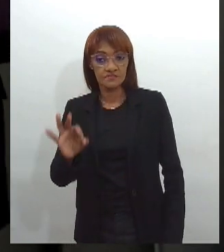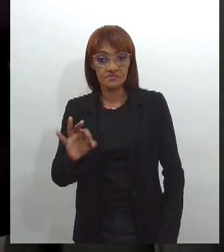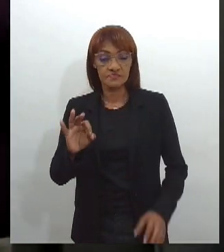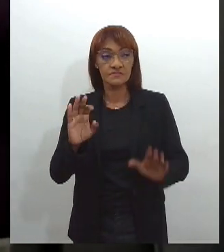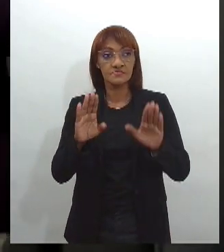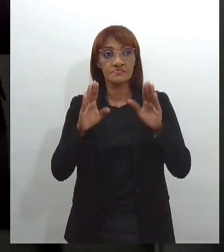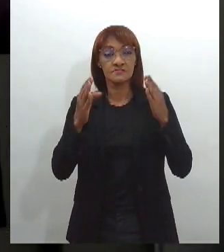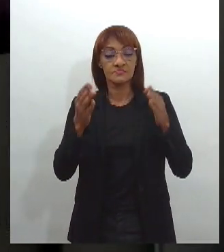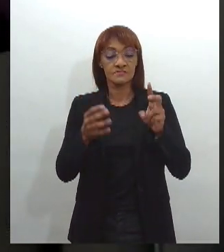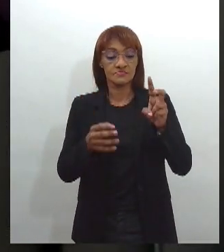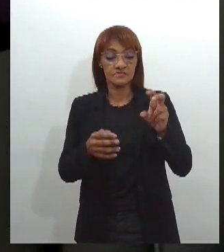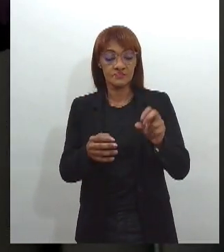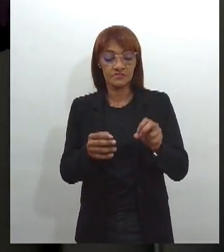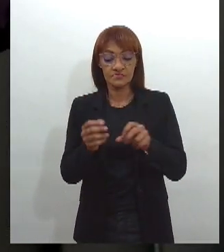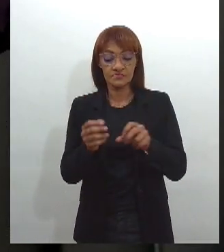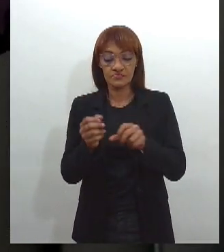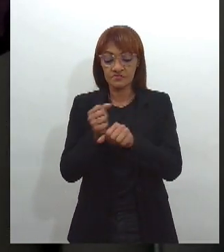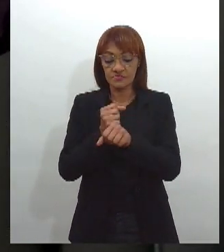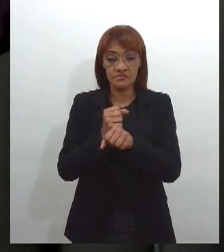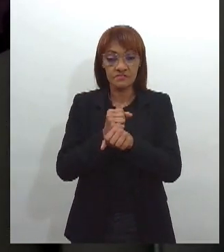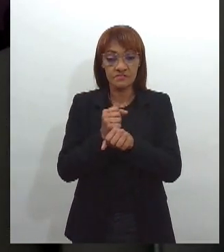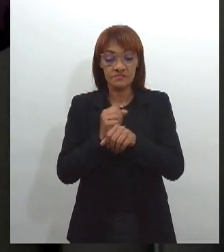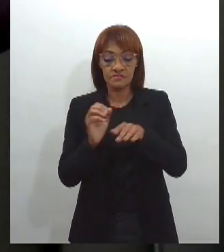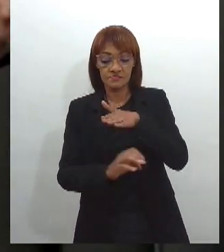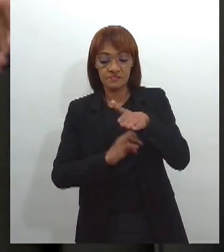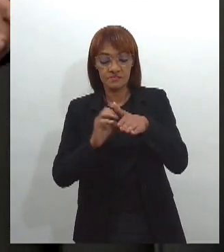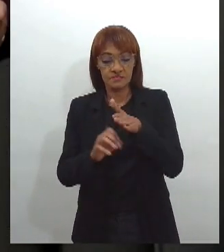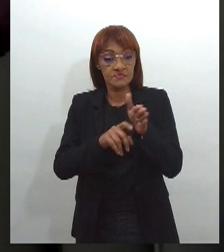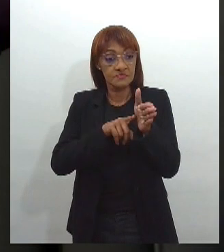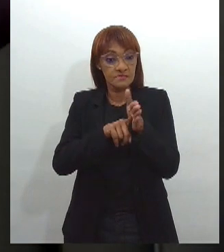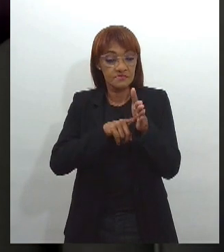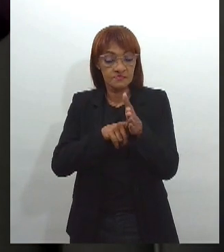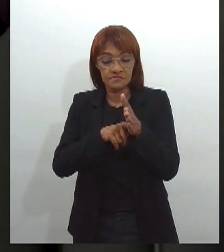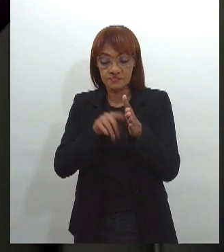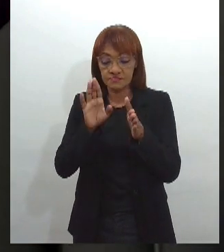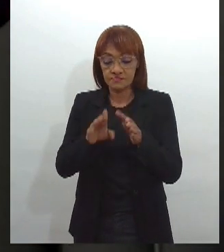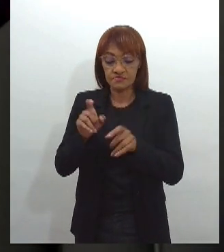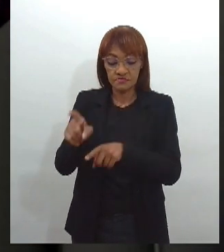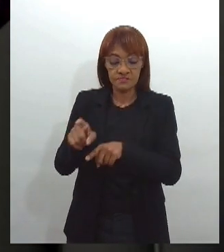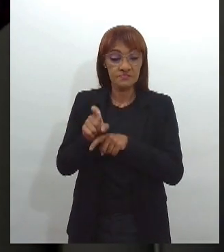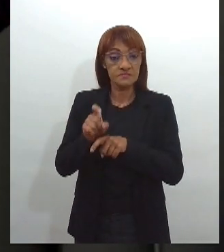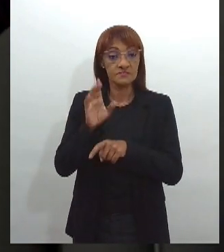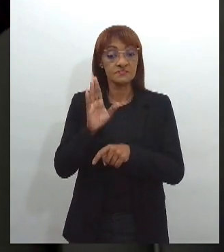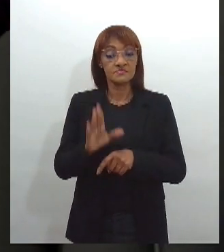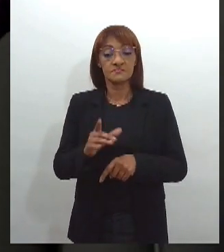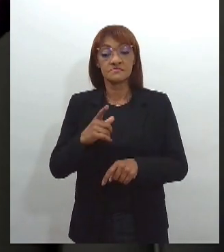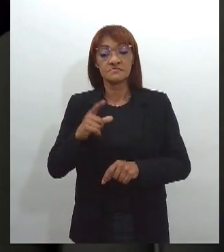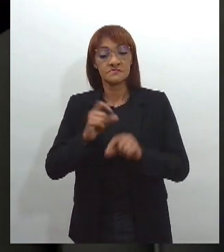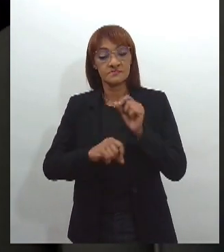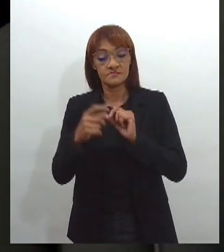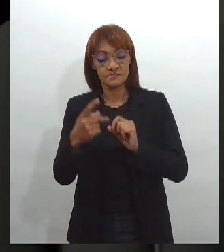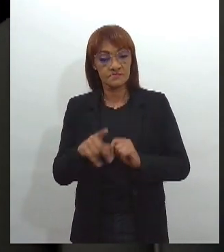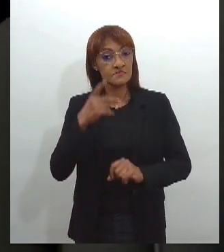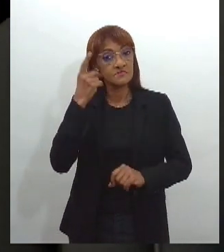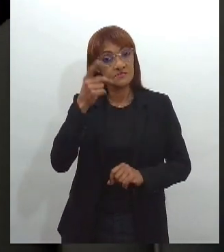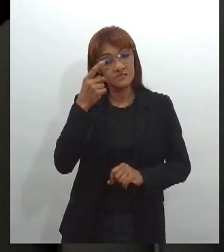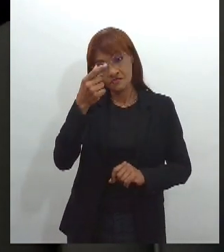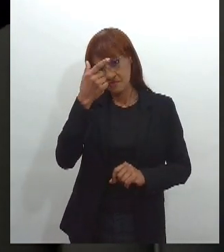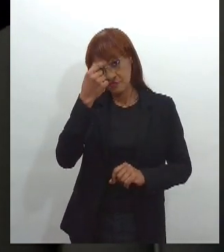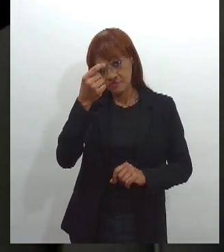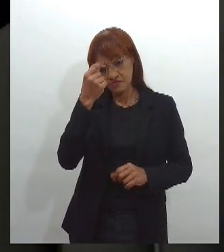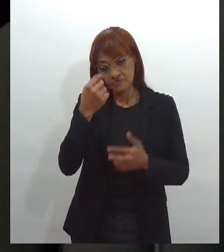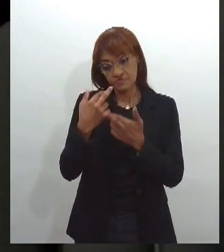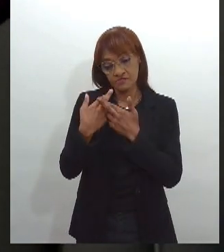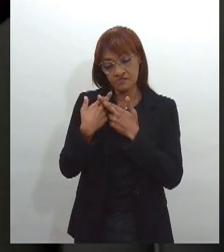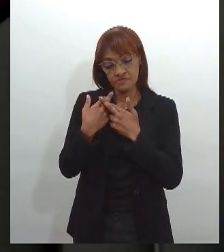Empresa Brasileira de Pesquisa Agropecuária. A iniciativa é do presidente da Casa, deputado Jefferson Andrade. Enquanto